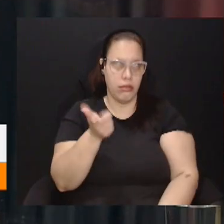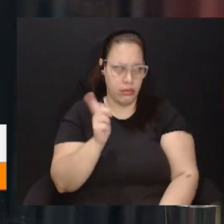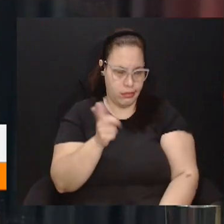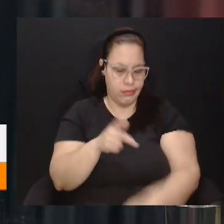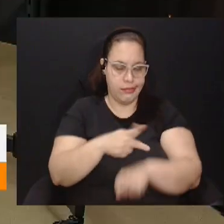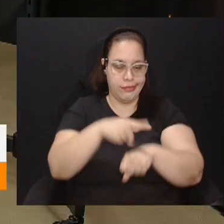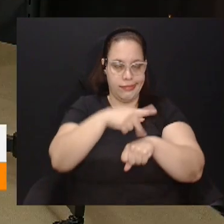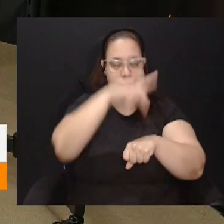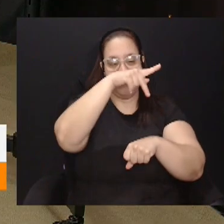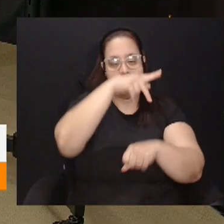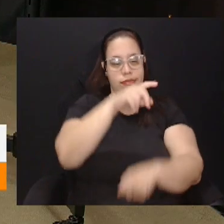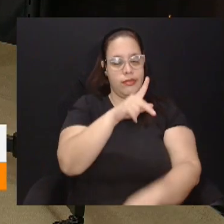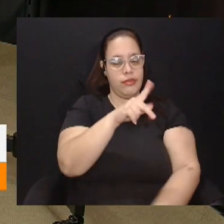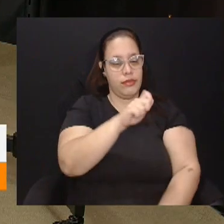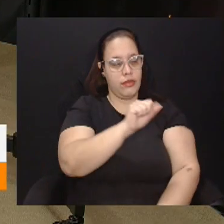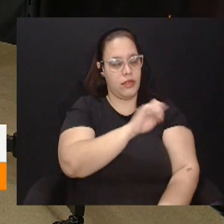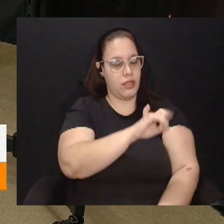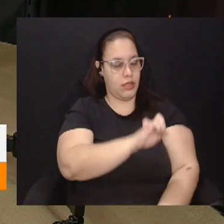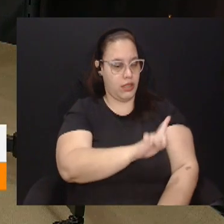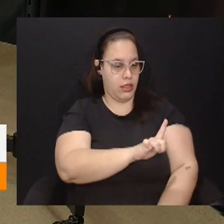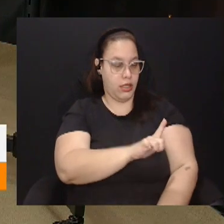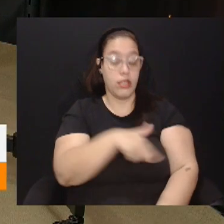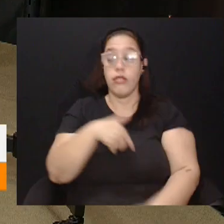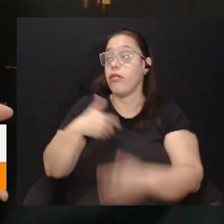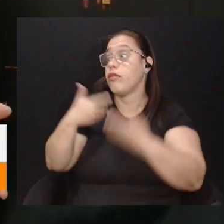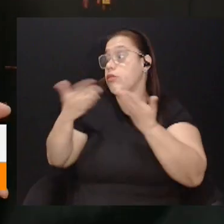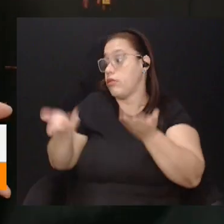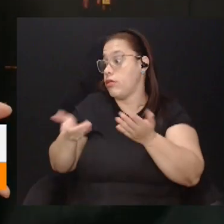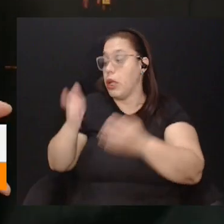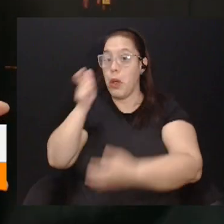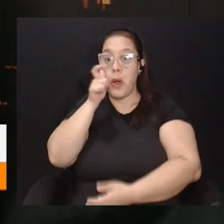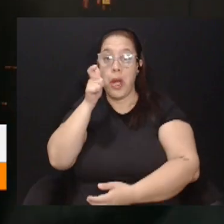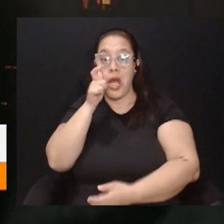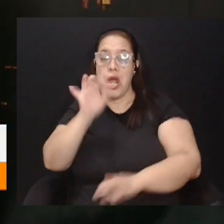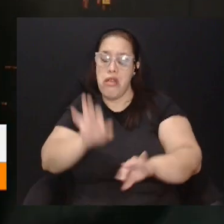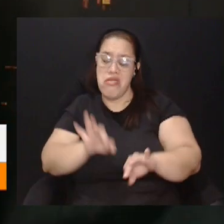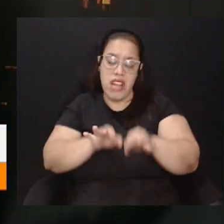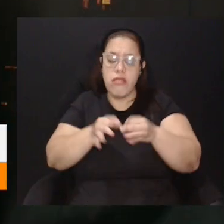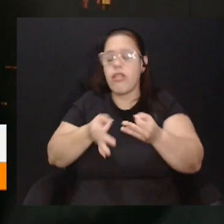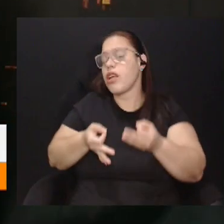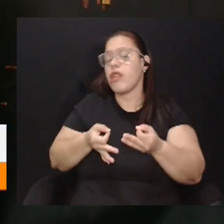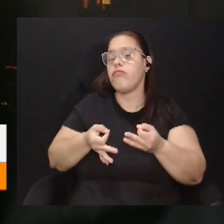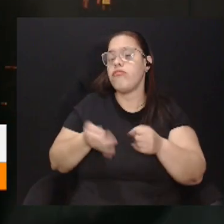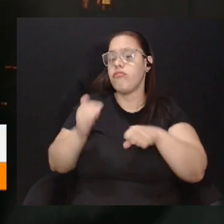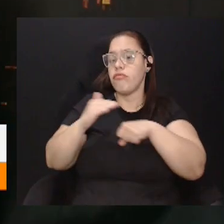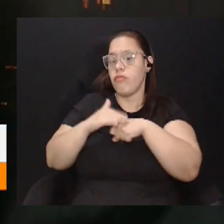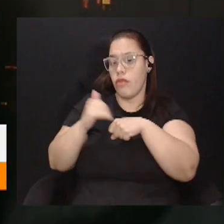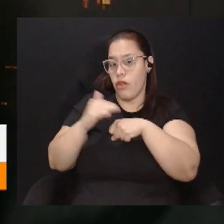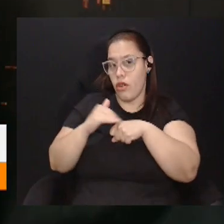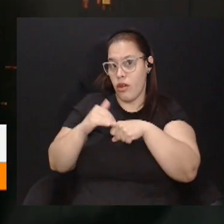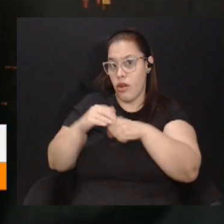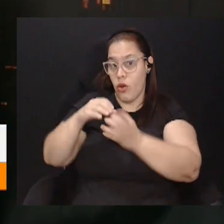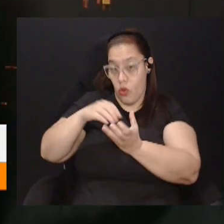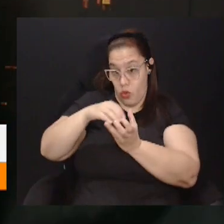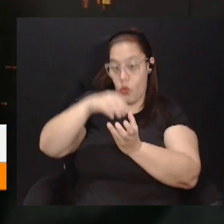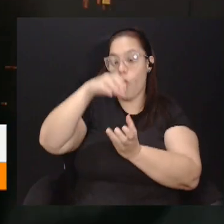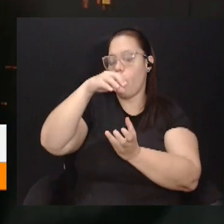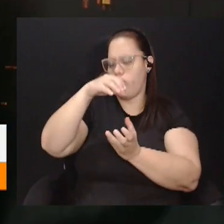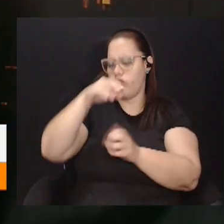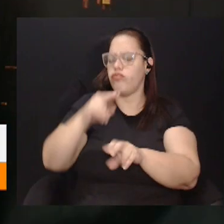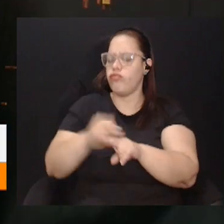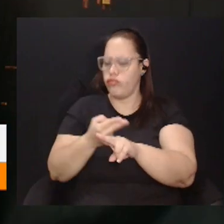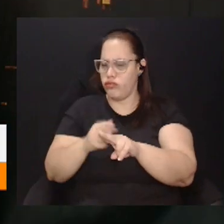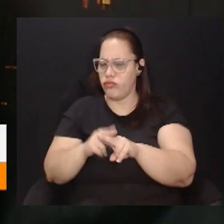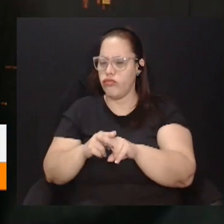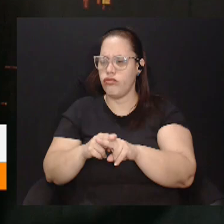Uhum, interessante, né. E apesar de parecer um gesto simples de carinho, né, o ovo ele carrega um significado muito